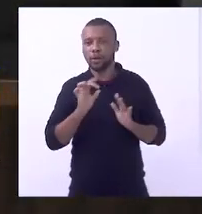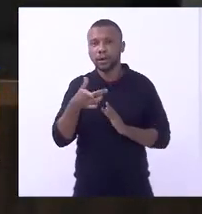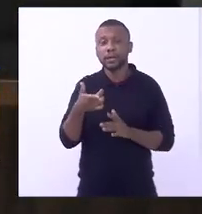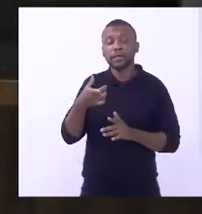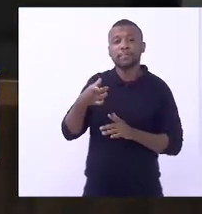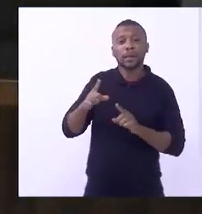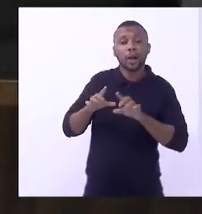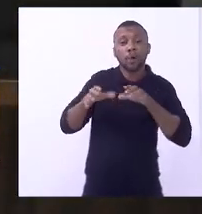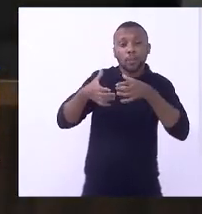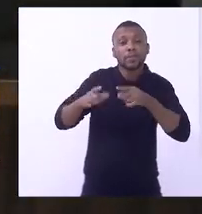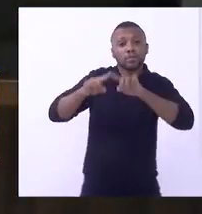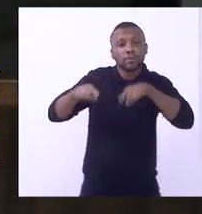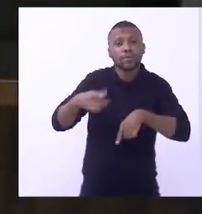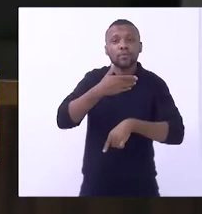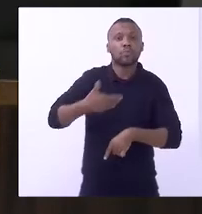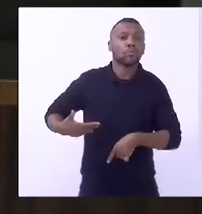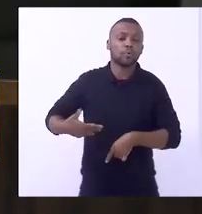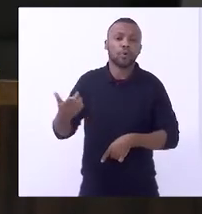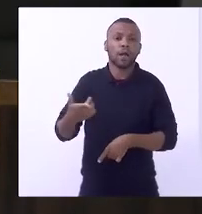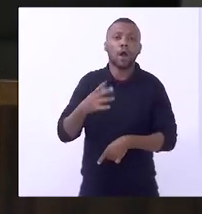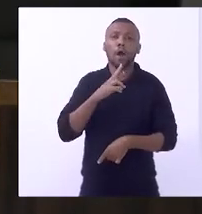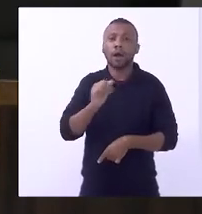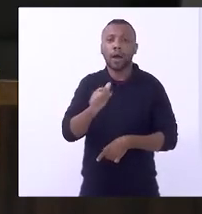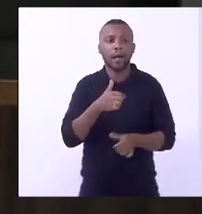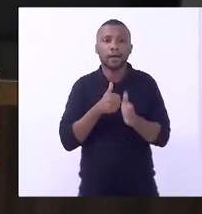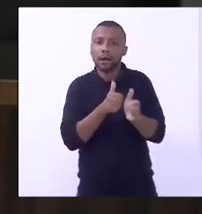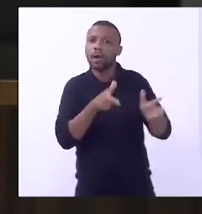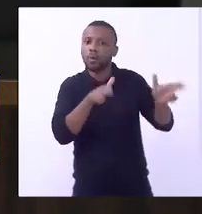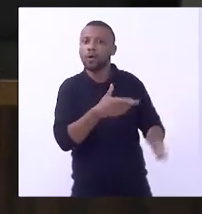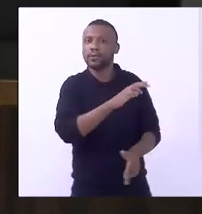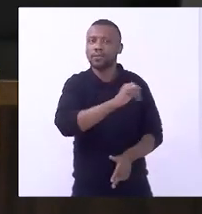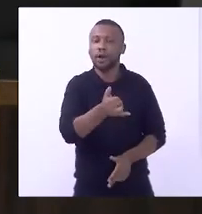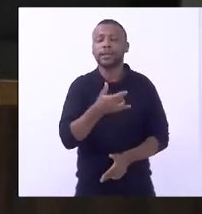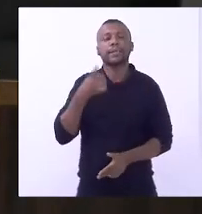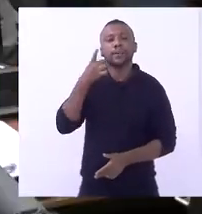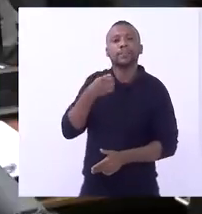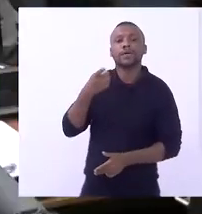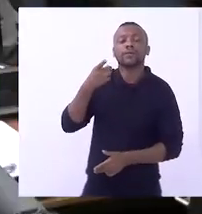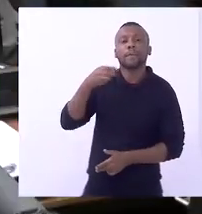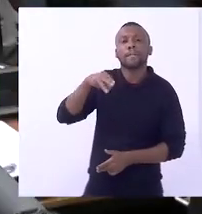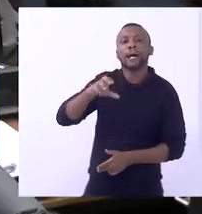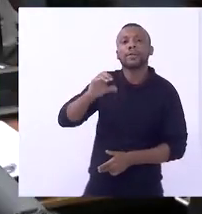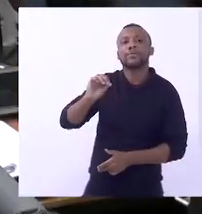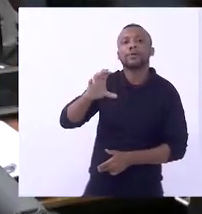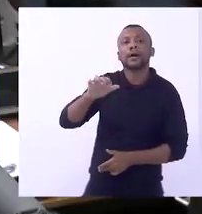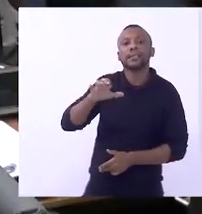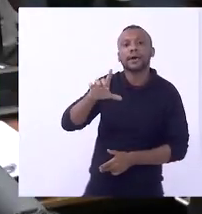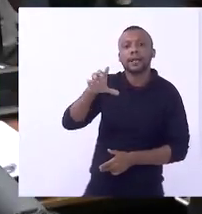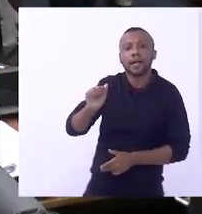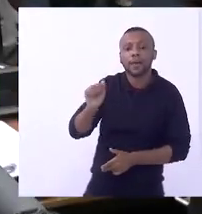Amorim. Acompanha a CCJ, senhor presidente. Comissão de Orçamento, deputado Márcio Canella.